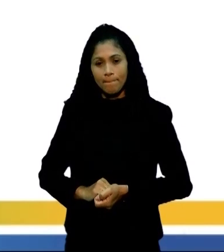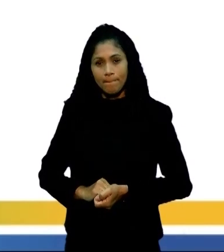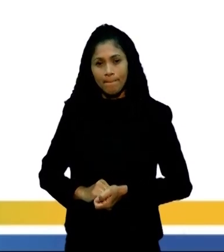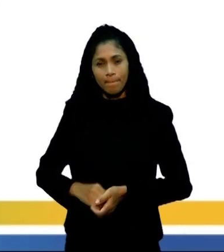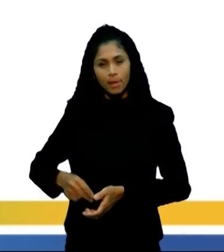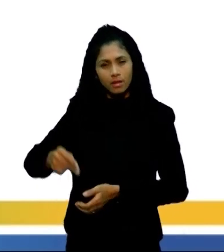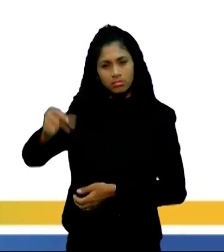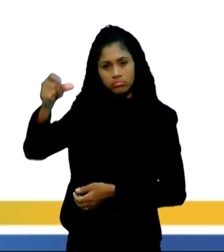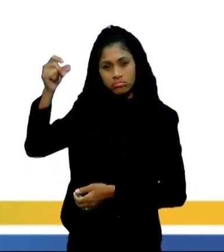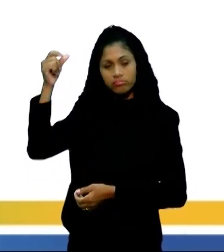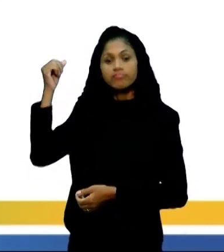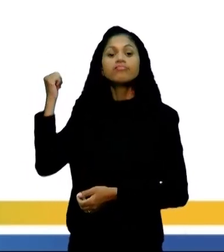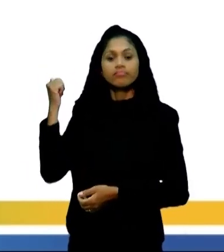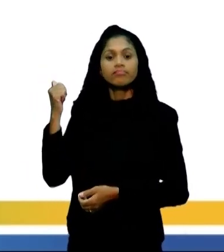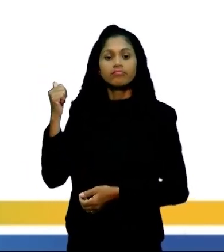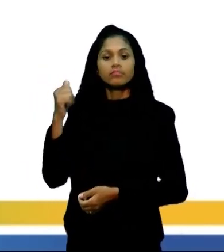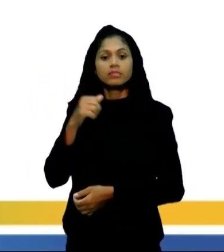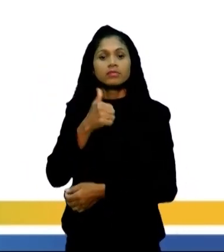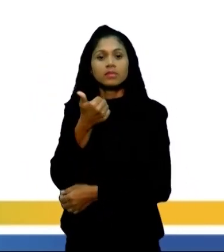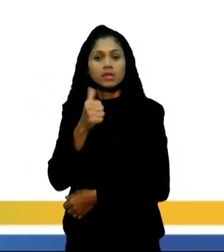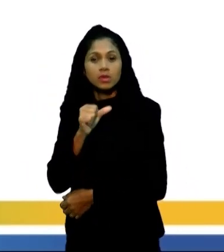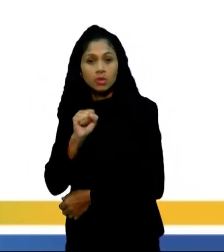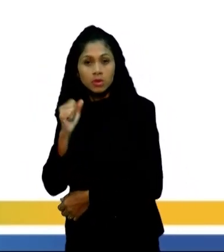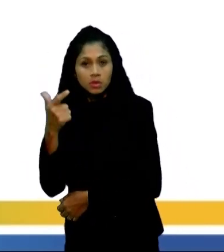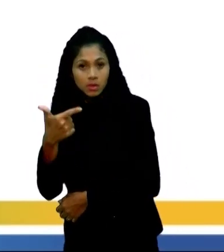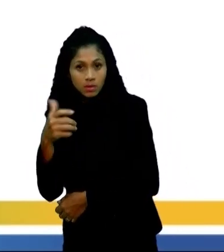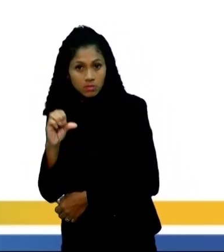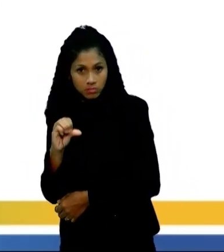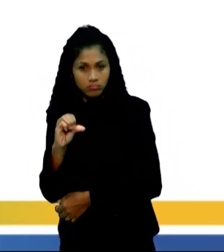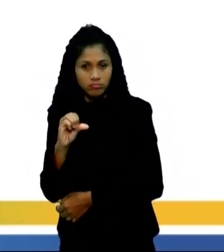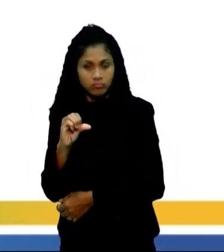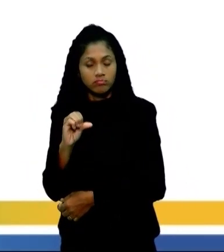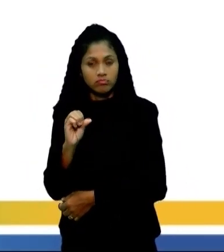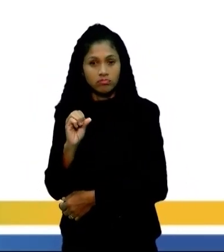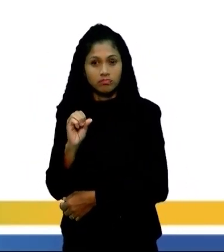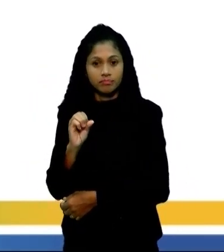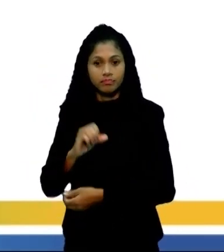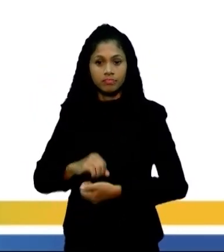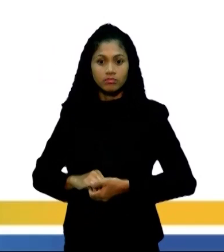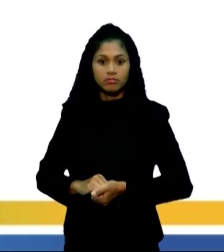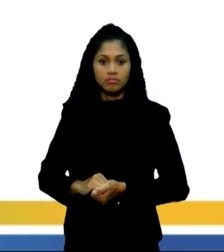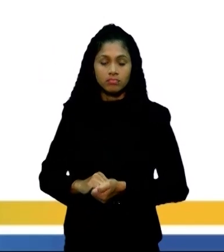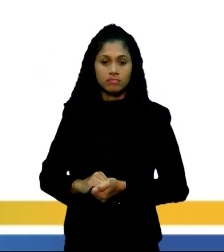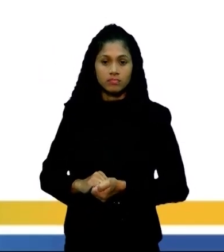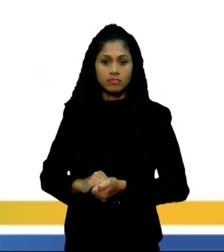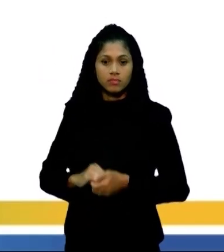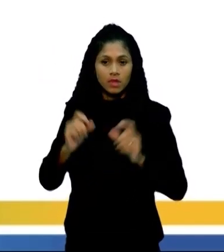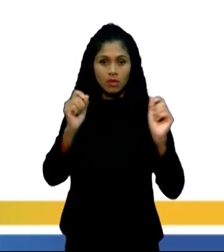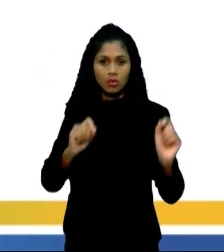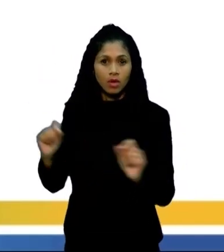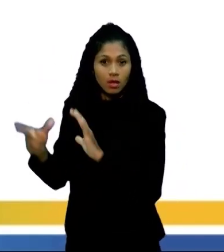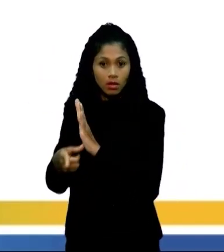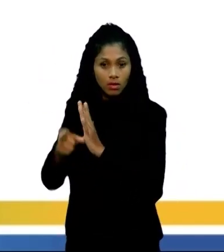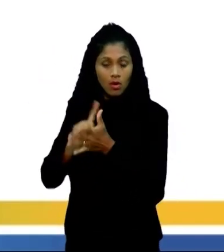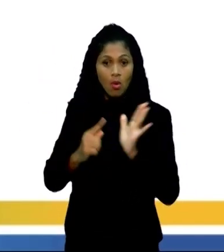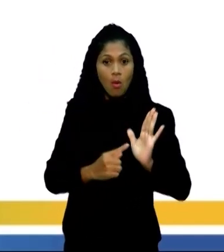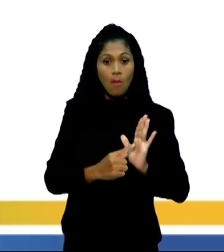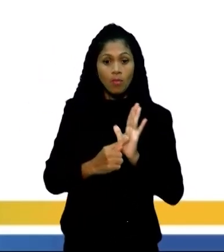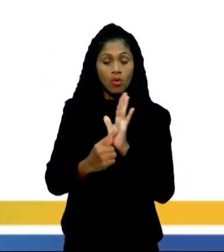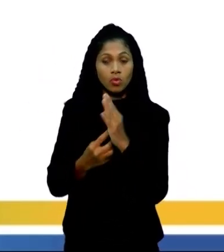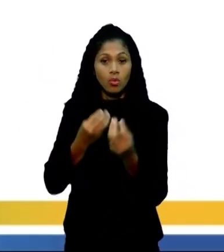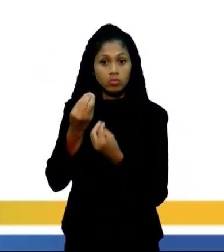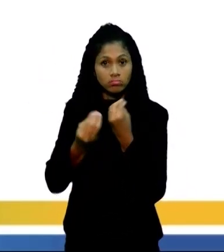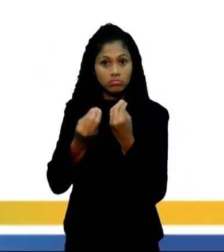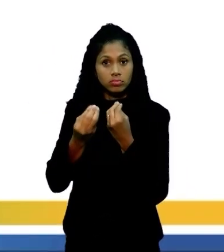lá na data de 1829. Aqui só um slide anterior, aqui mostra, né, como é que os elementos